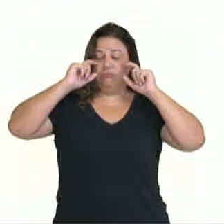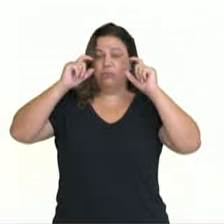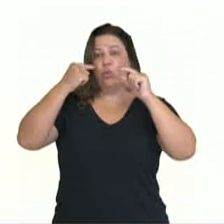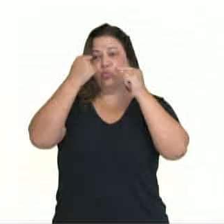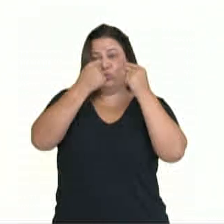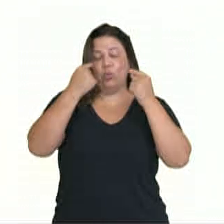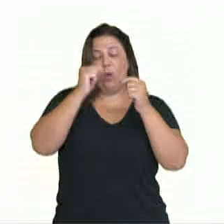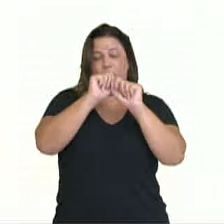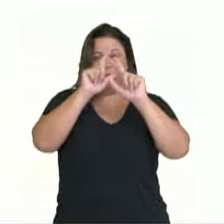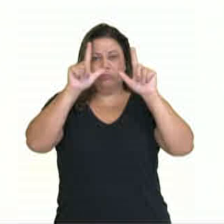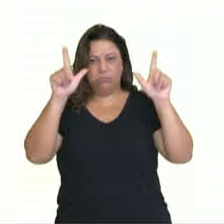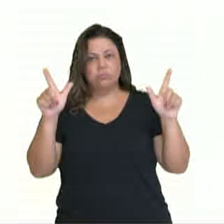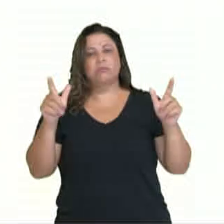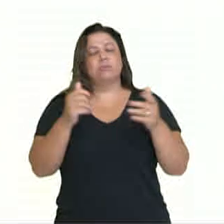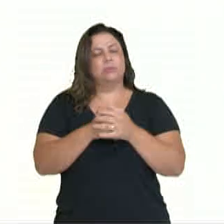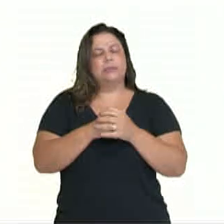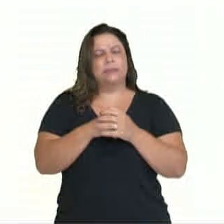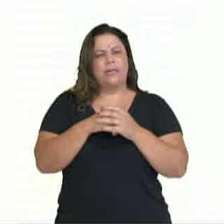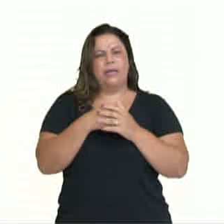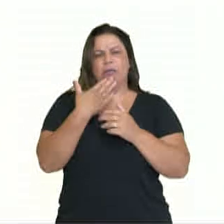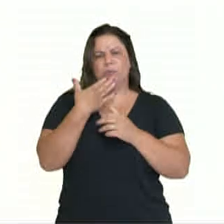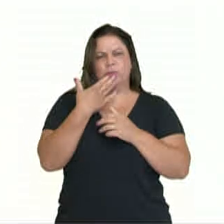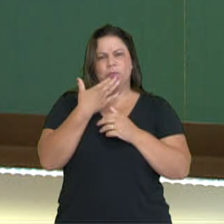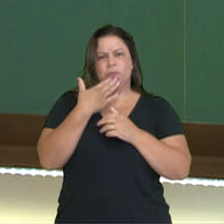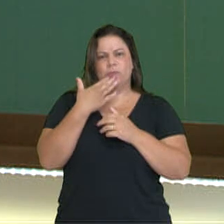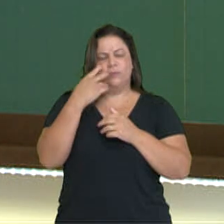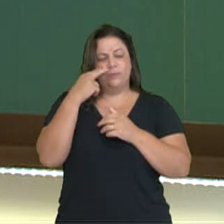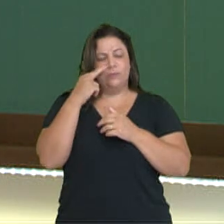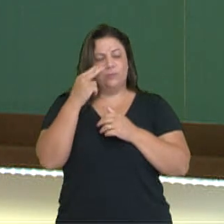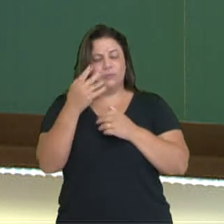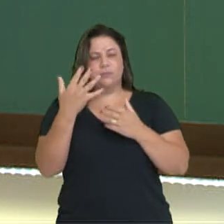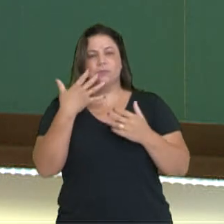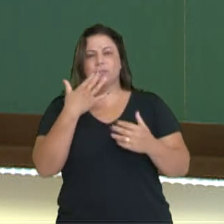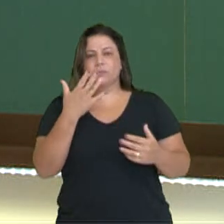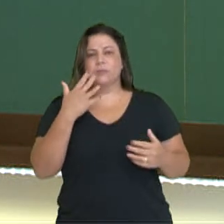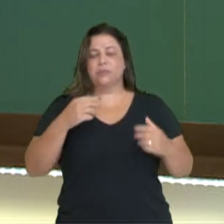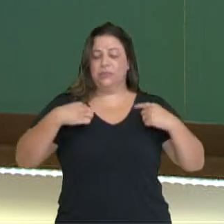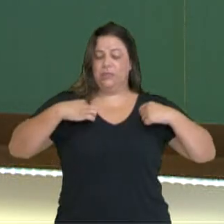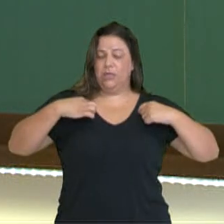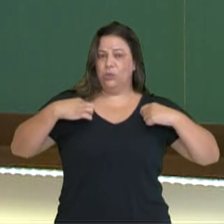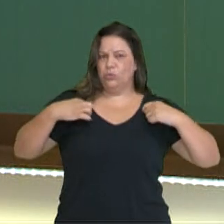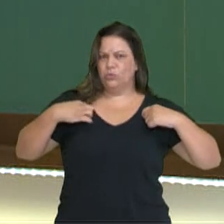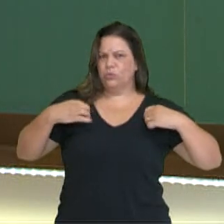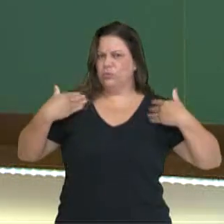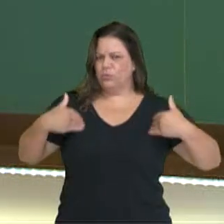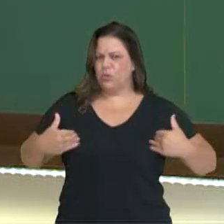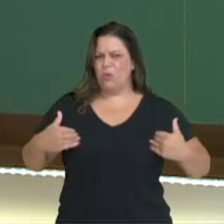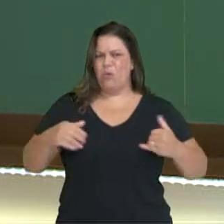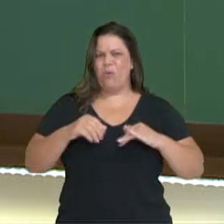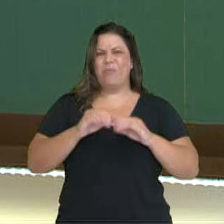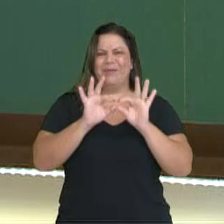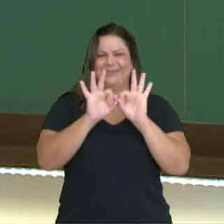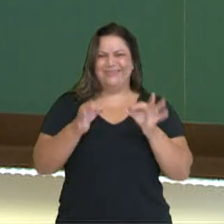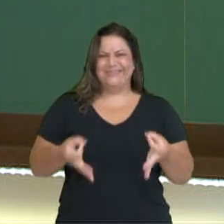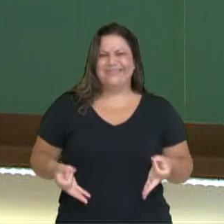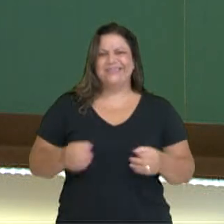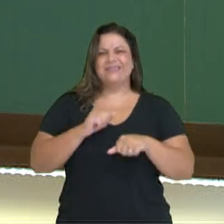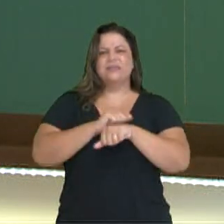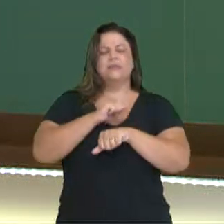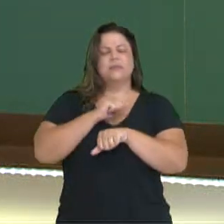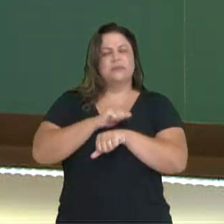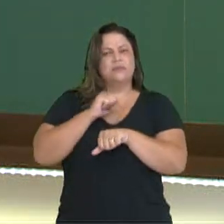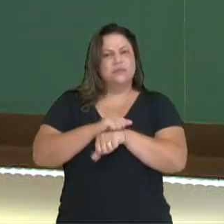claros, extraordinariamente brilhantes. Reparei que suas roupas, pobres roupas